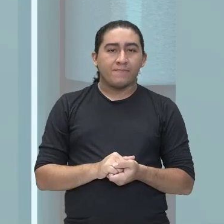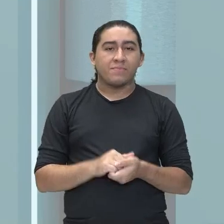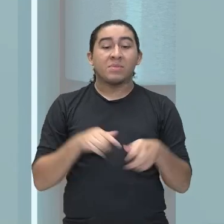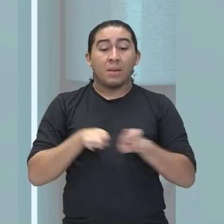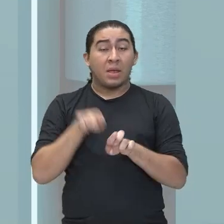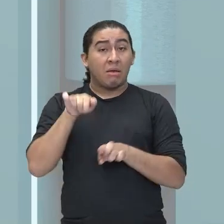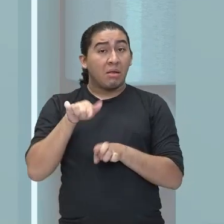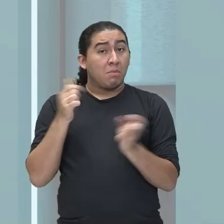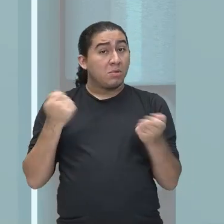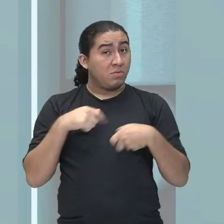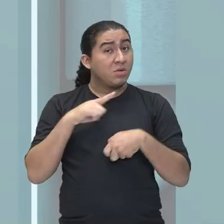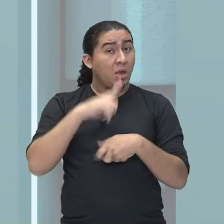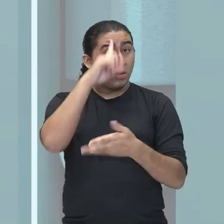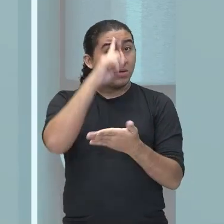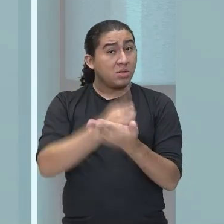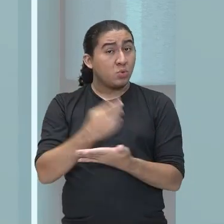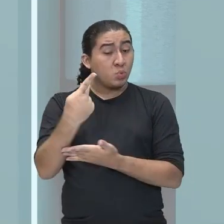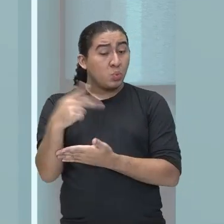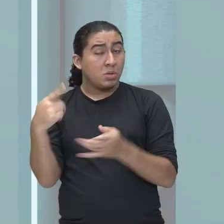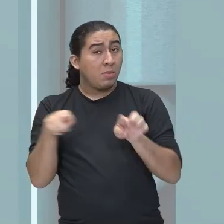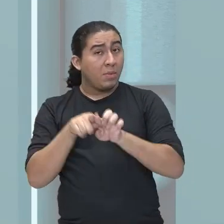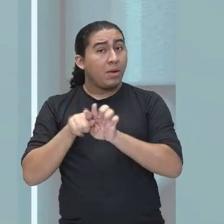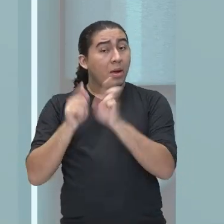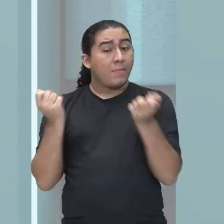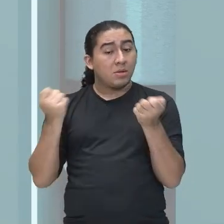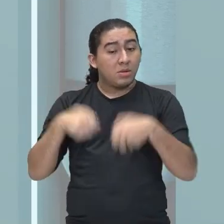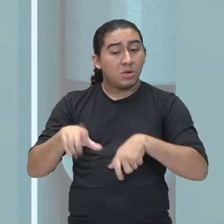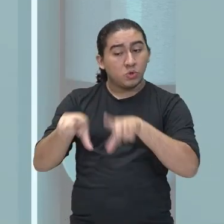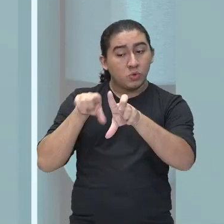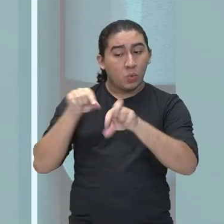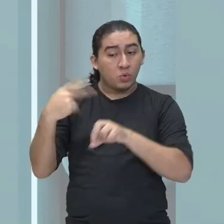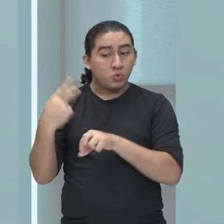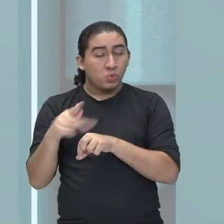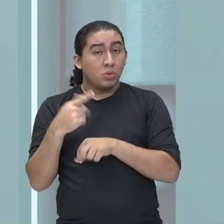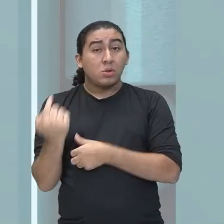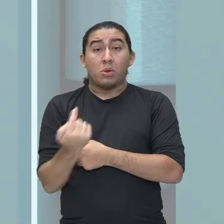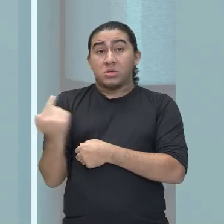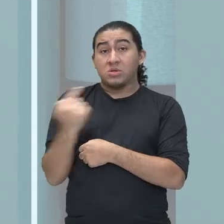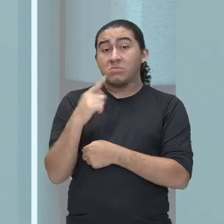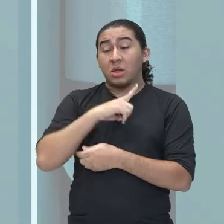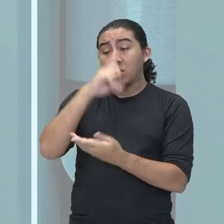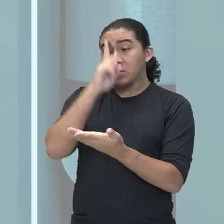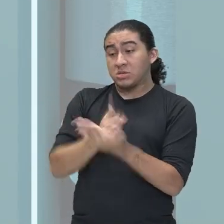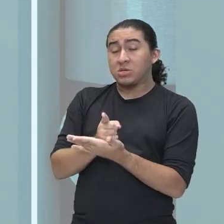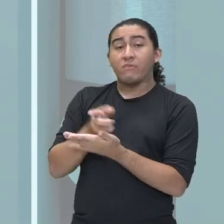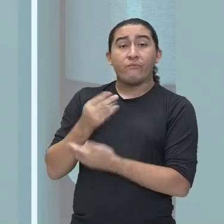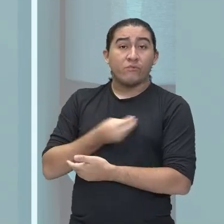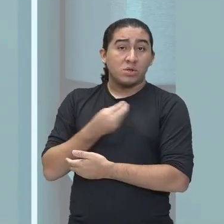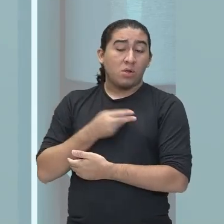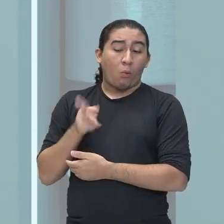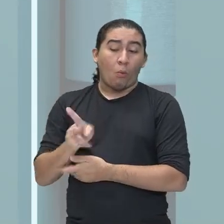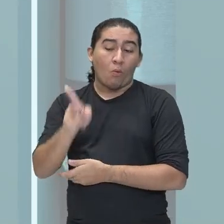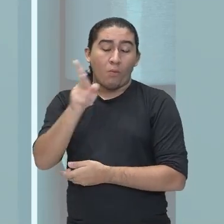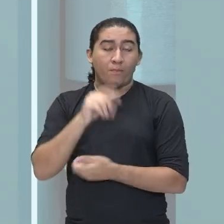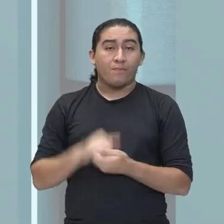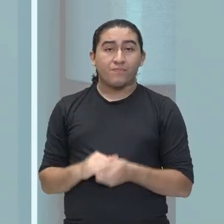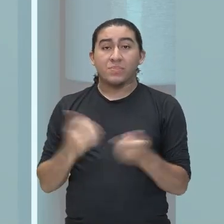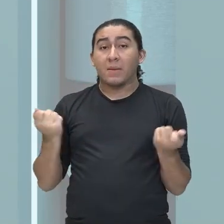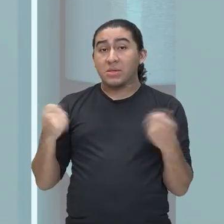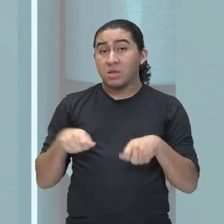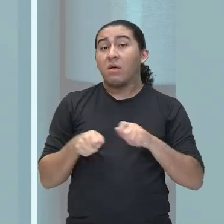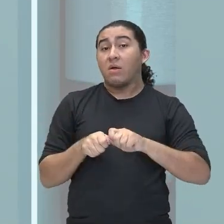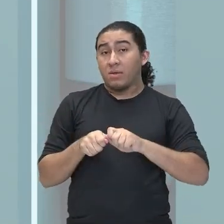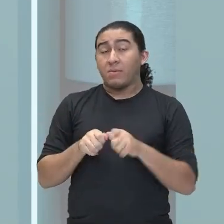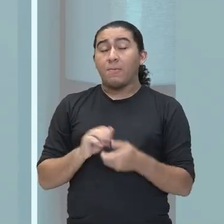tem como, ele também tem capacidade de escolher, de decidir, de seguir sua vida. Ele é capaz de